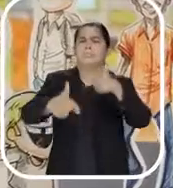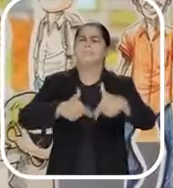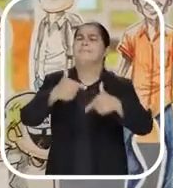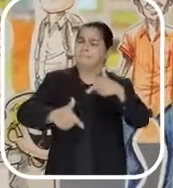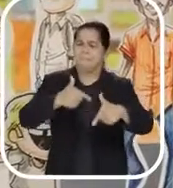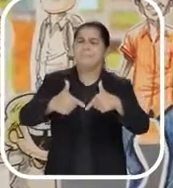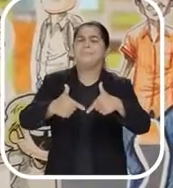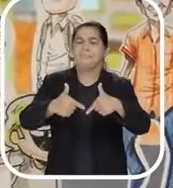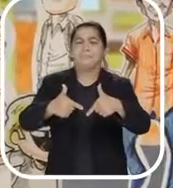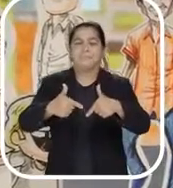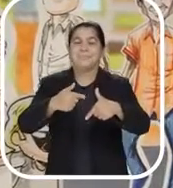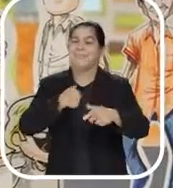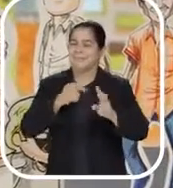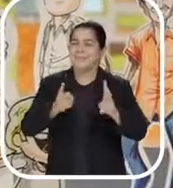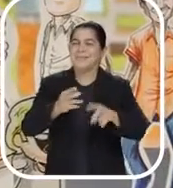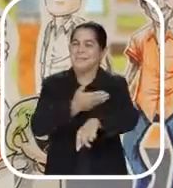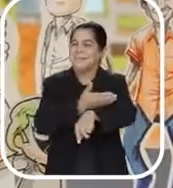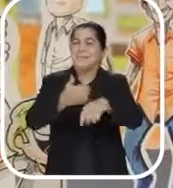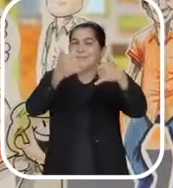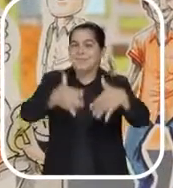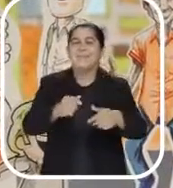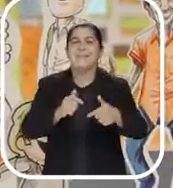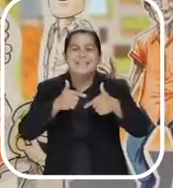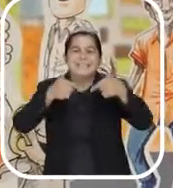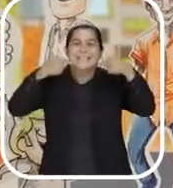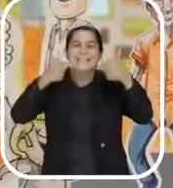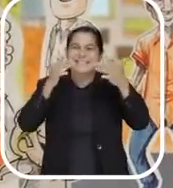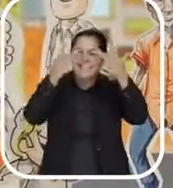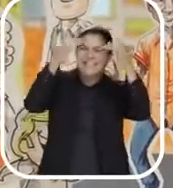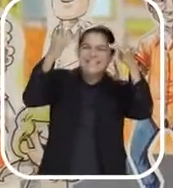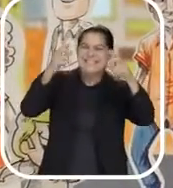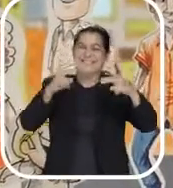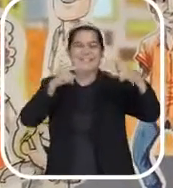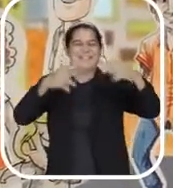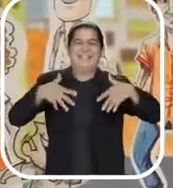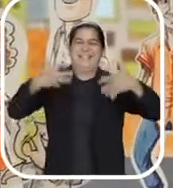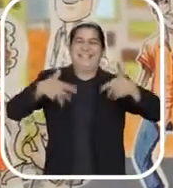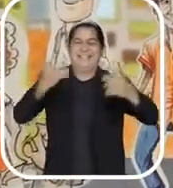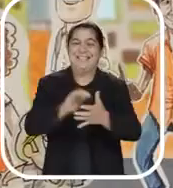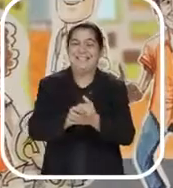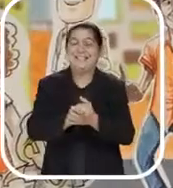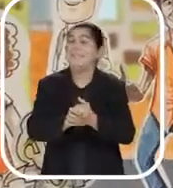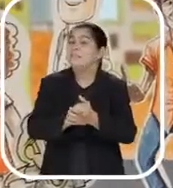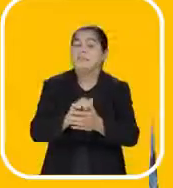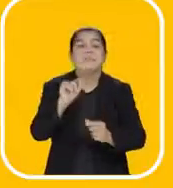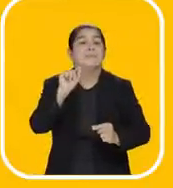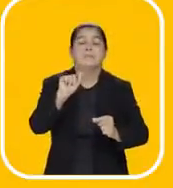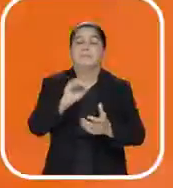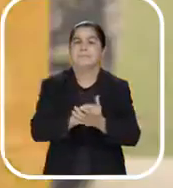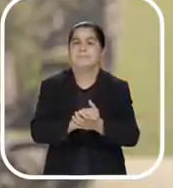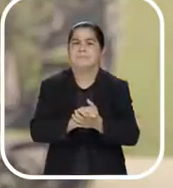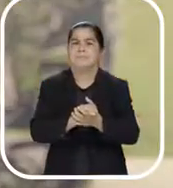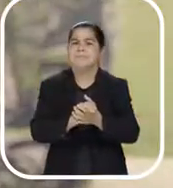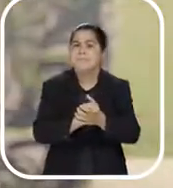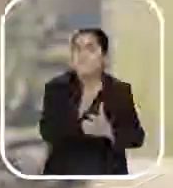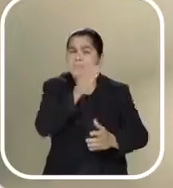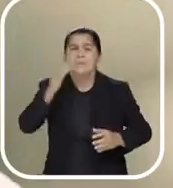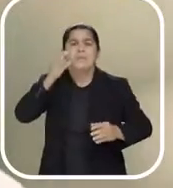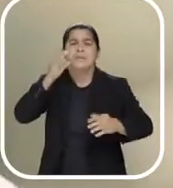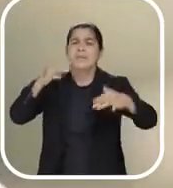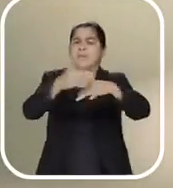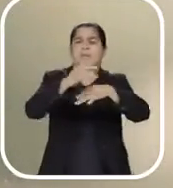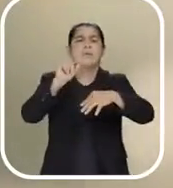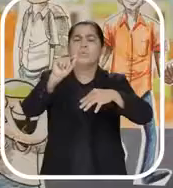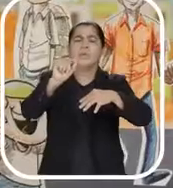Nós sempre trabalhamos com, eu costumo dizer, com brilho no olho e alegria nos lábios. Cida fez